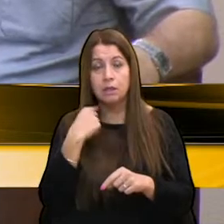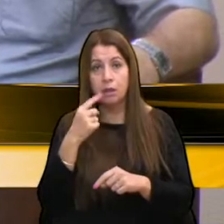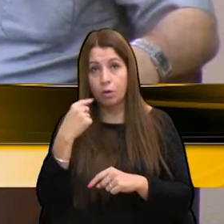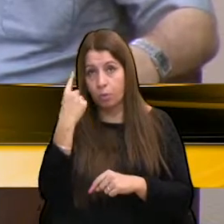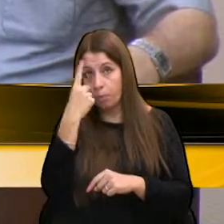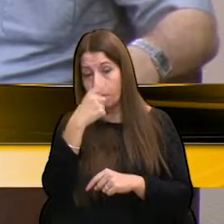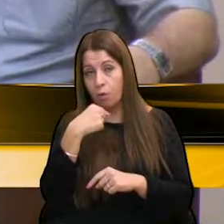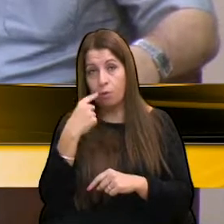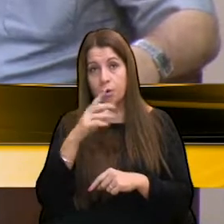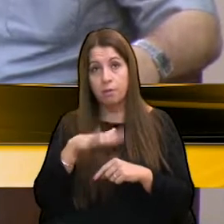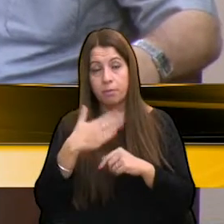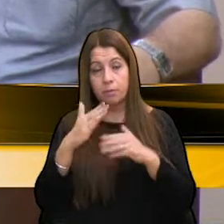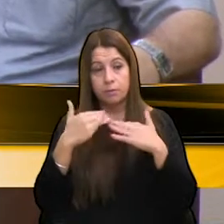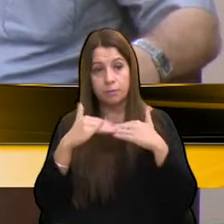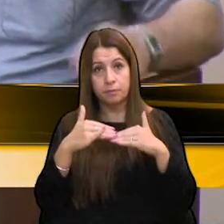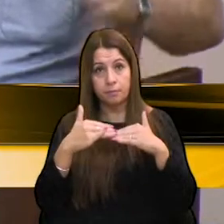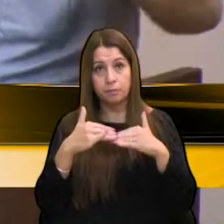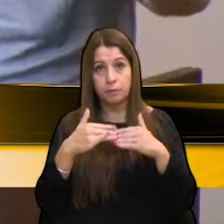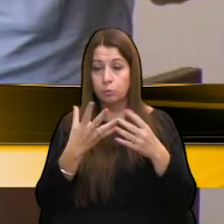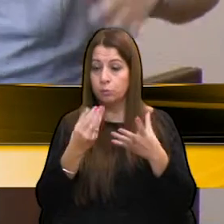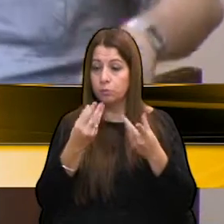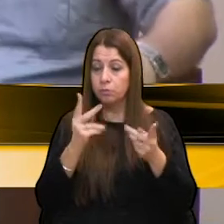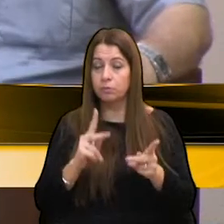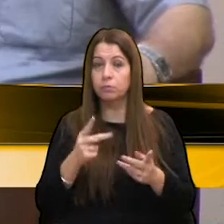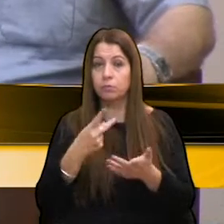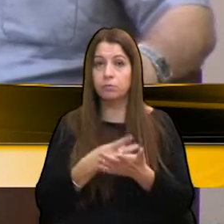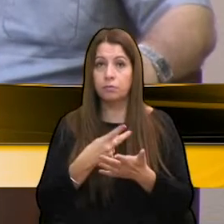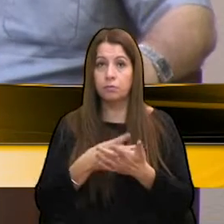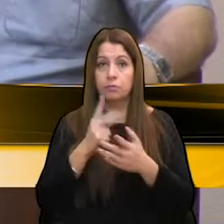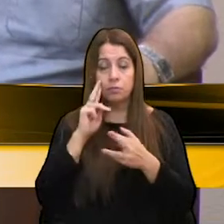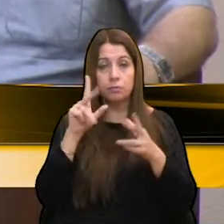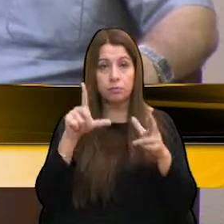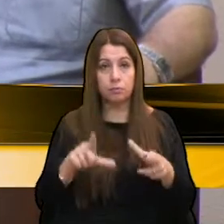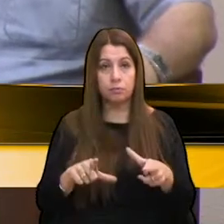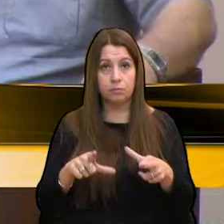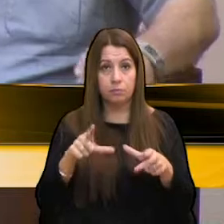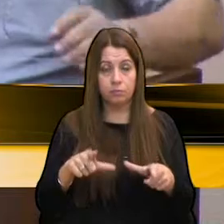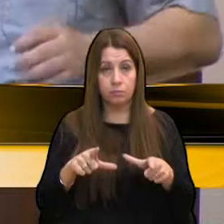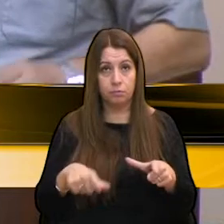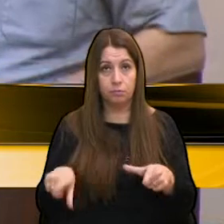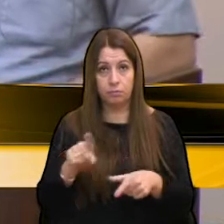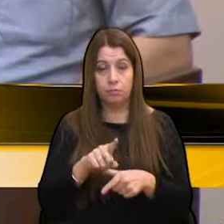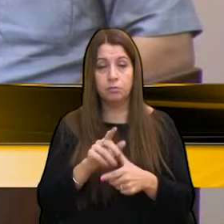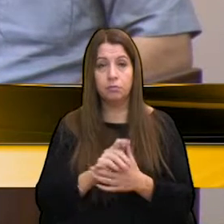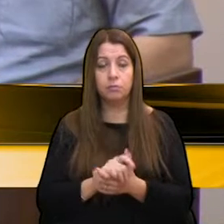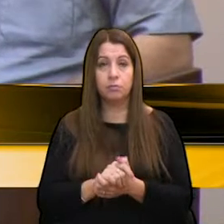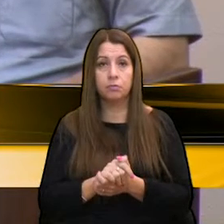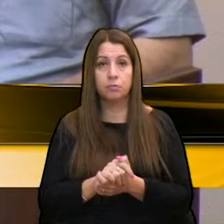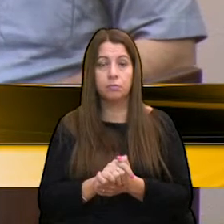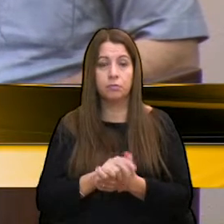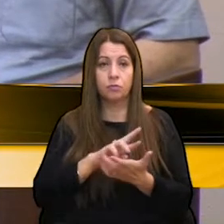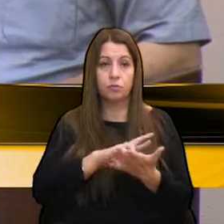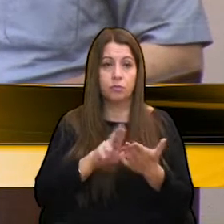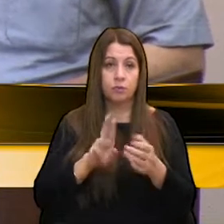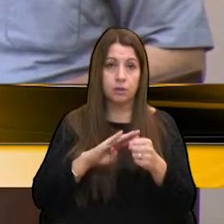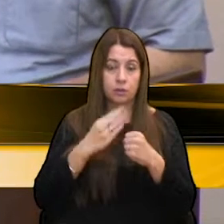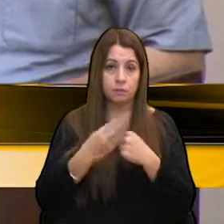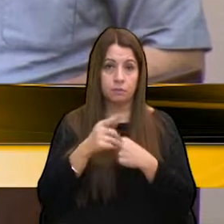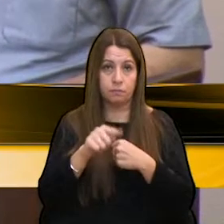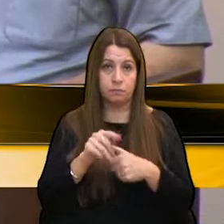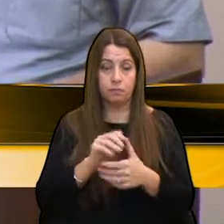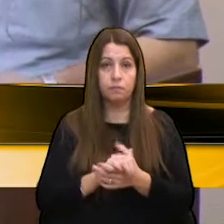hora a mais com o caminhão carregado, se eles fossem lá no local. E aqui tem vários bairros aqui,